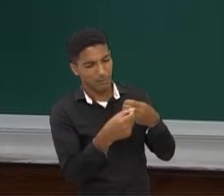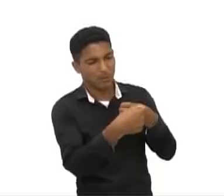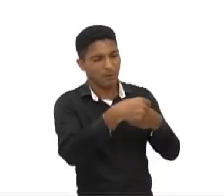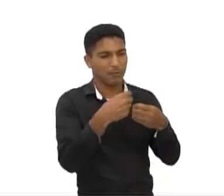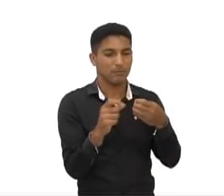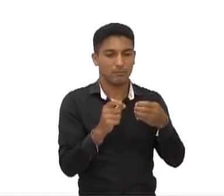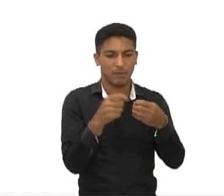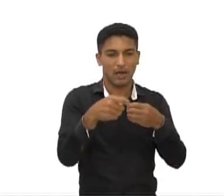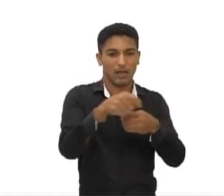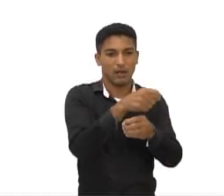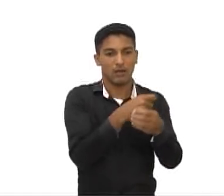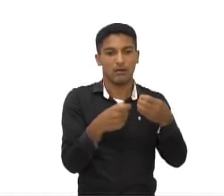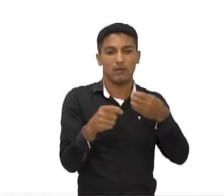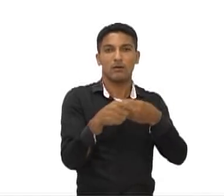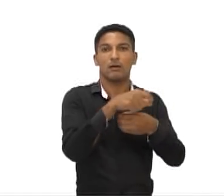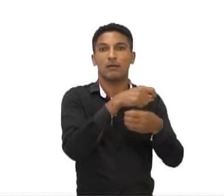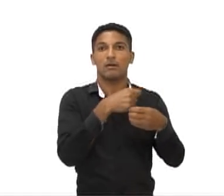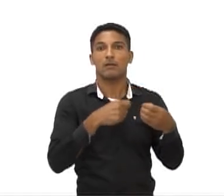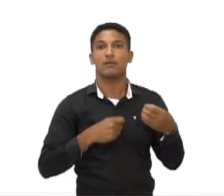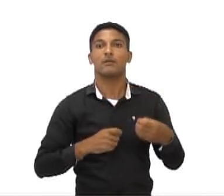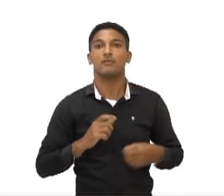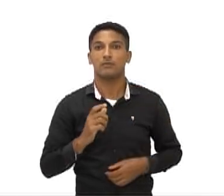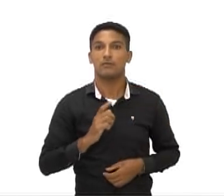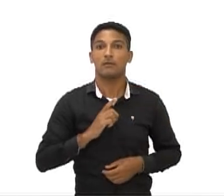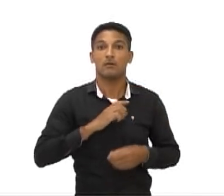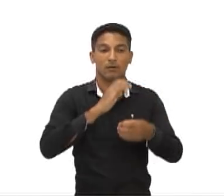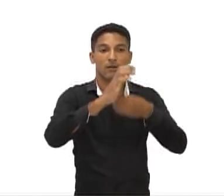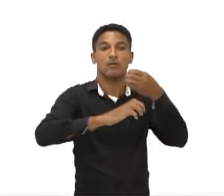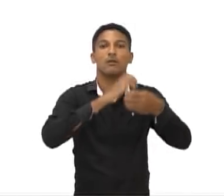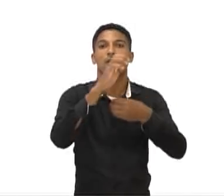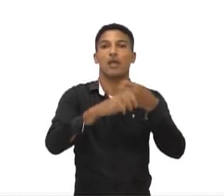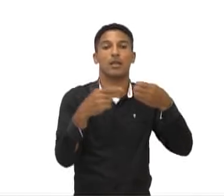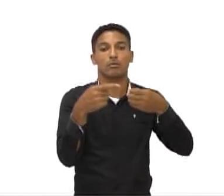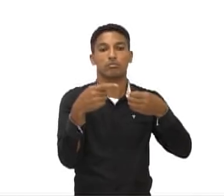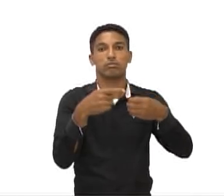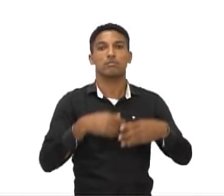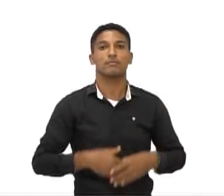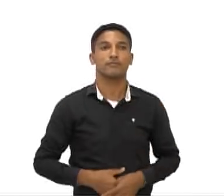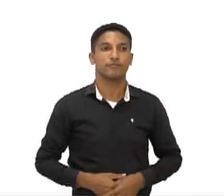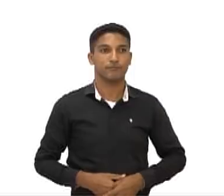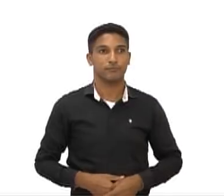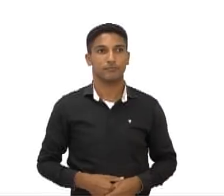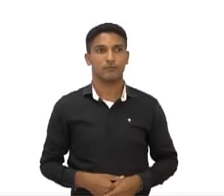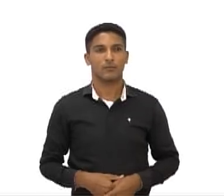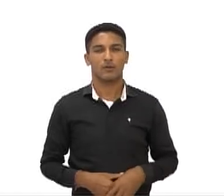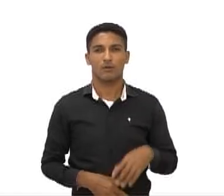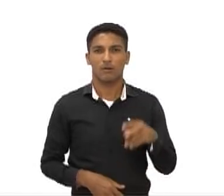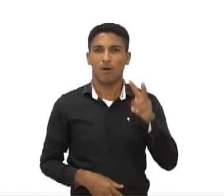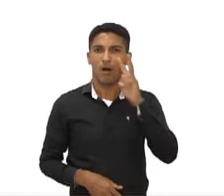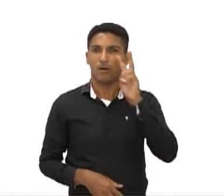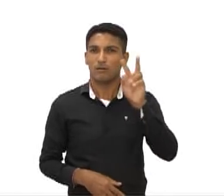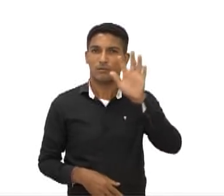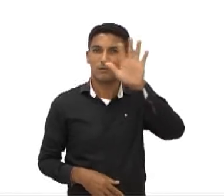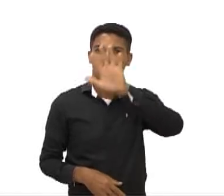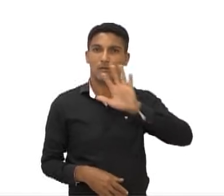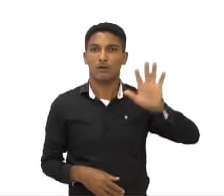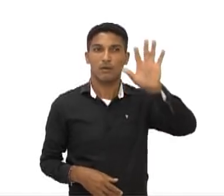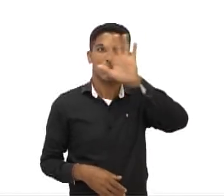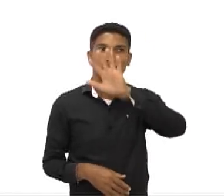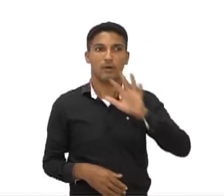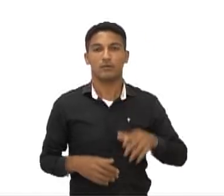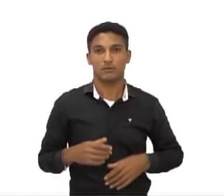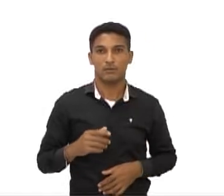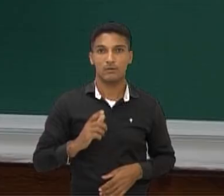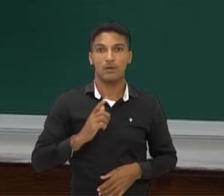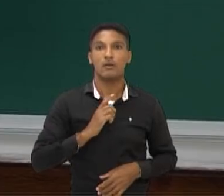Do que consiste o experimento? Simples assim. Ele conseguiu, através de um desnível de